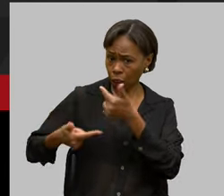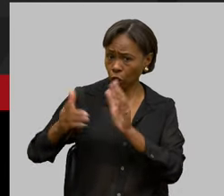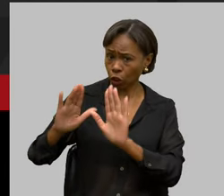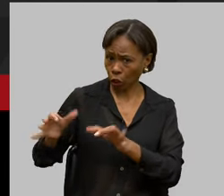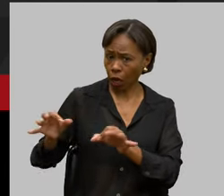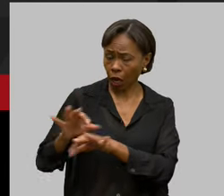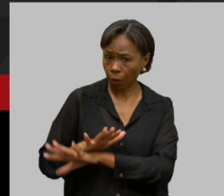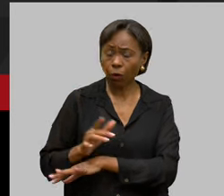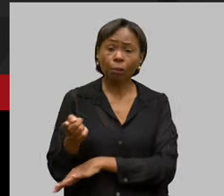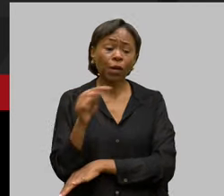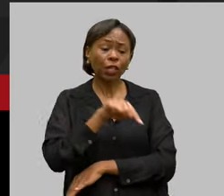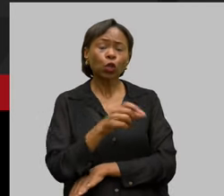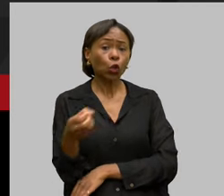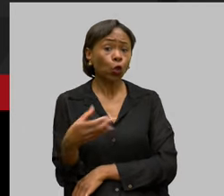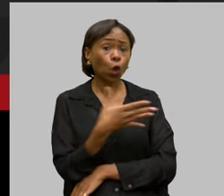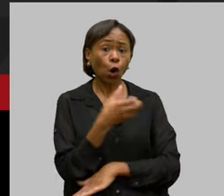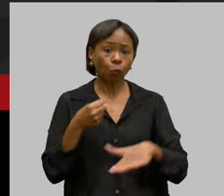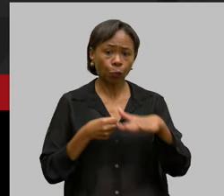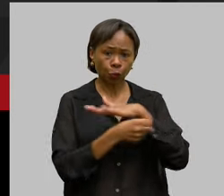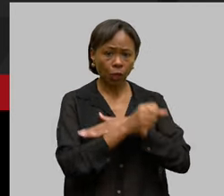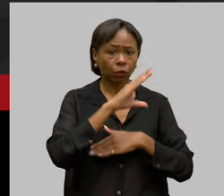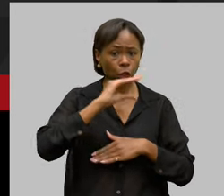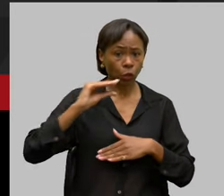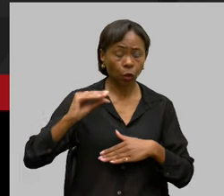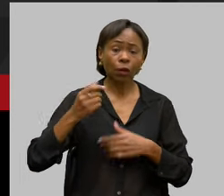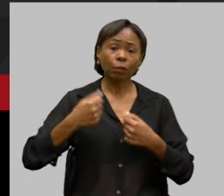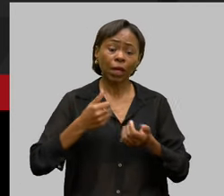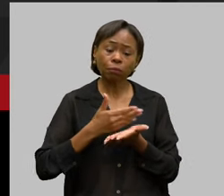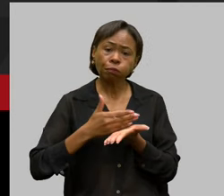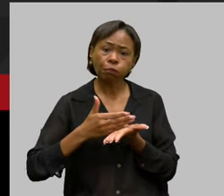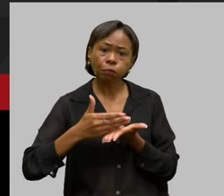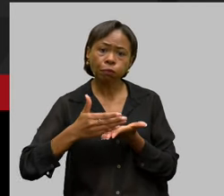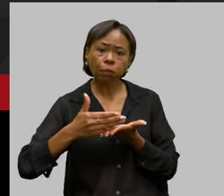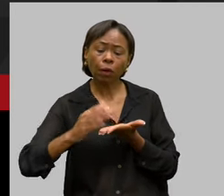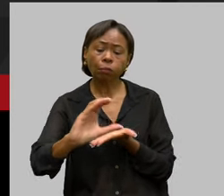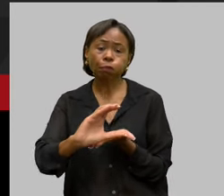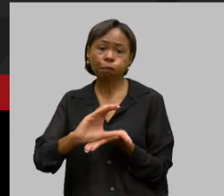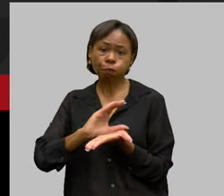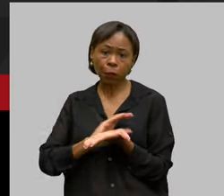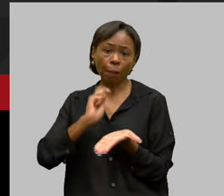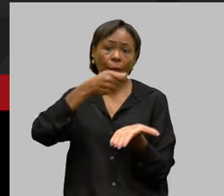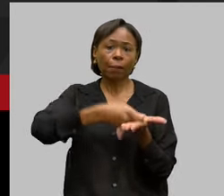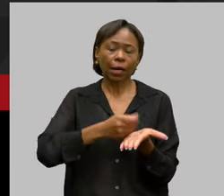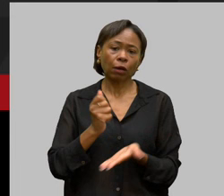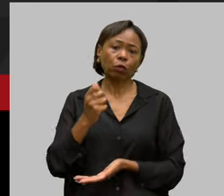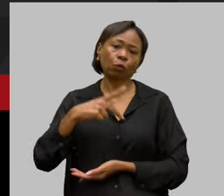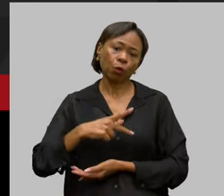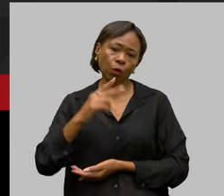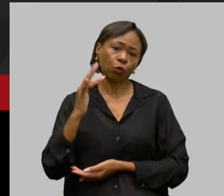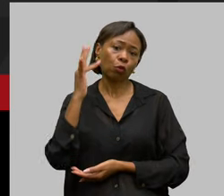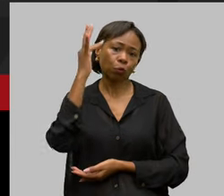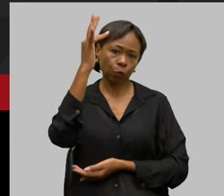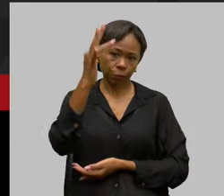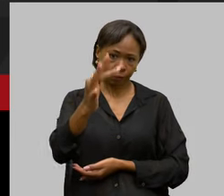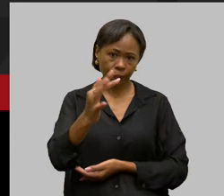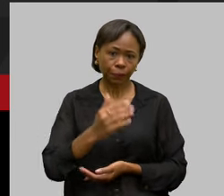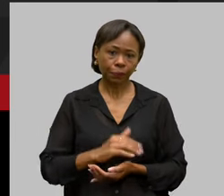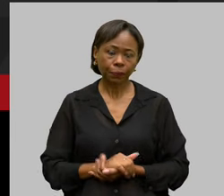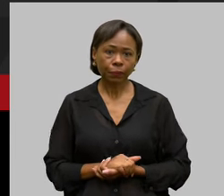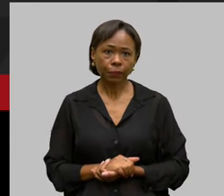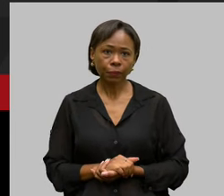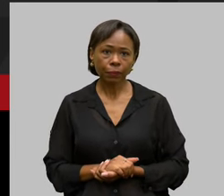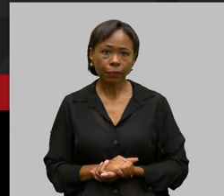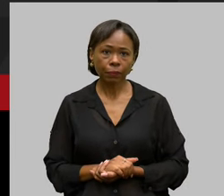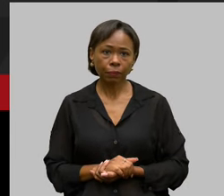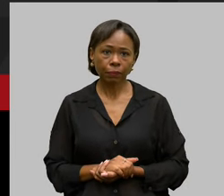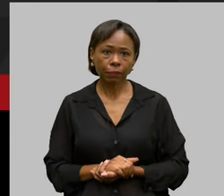capitalizar para que haja recursos suficientes para pagar aposentadorias e pensões de todos eles no longuíssimo prazo uma